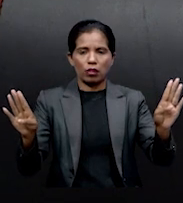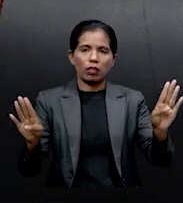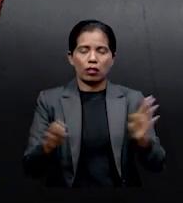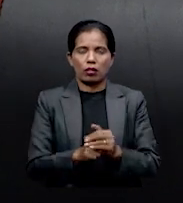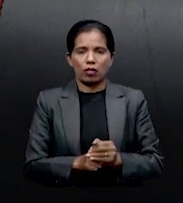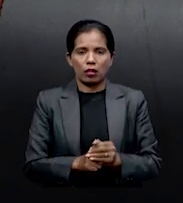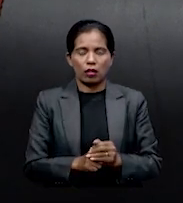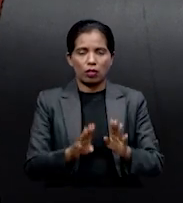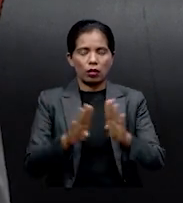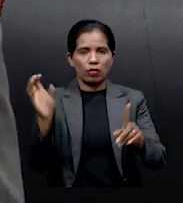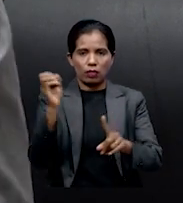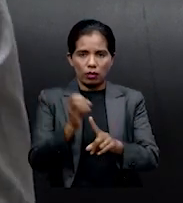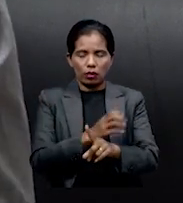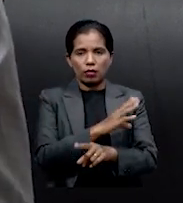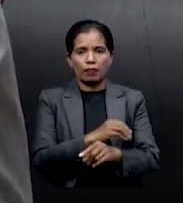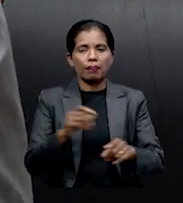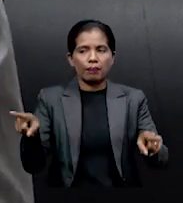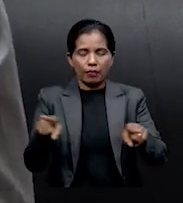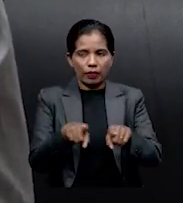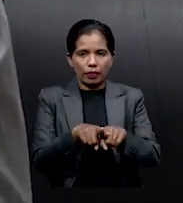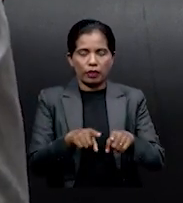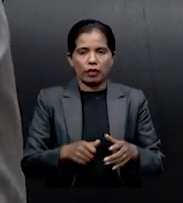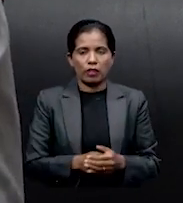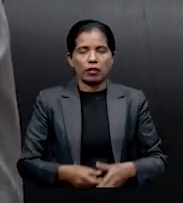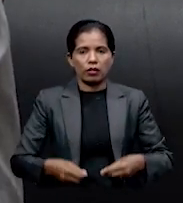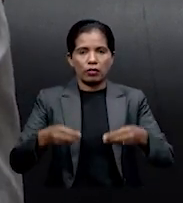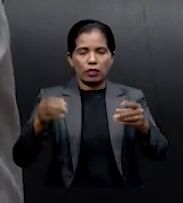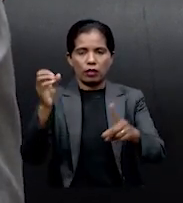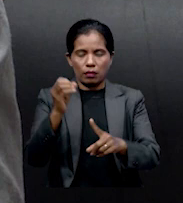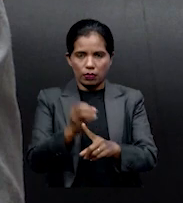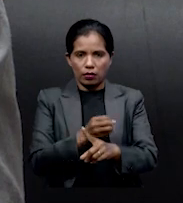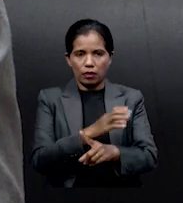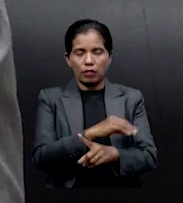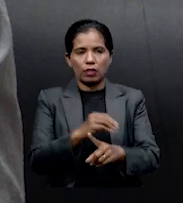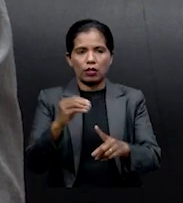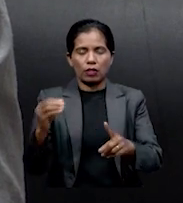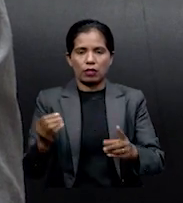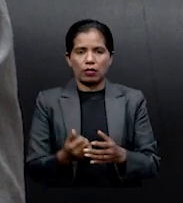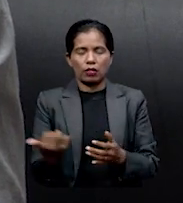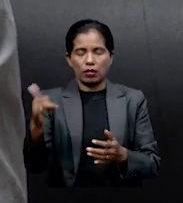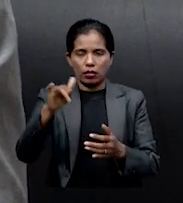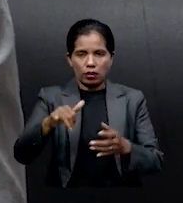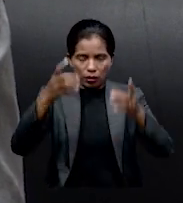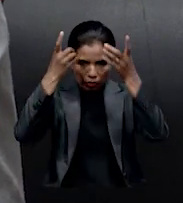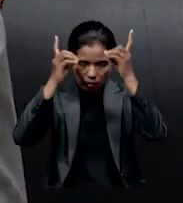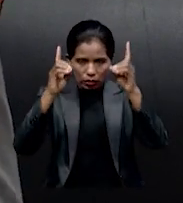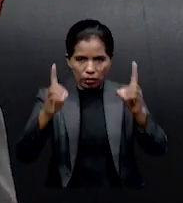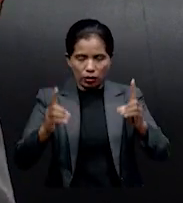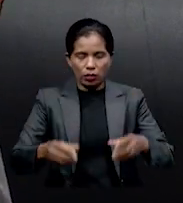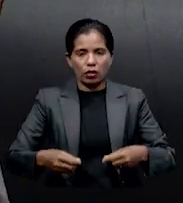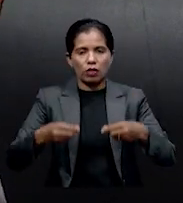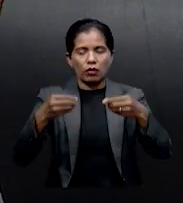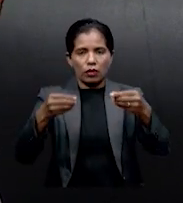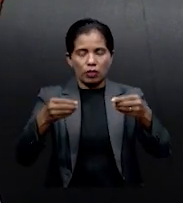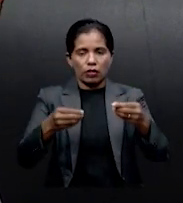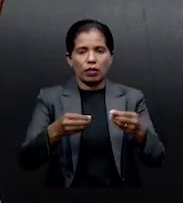acontecer risco para corrupção. Nessa foi oportunidade para empresas ser a tu decidir a se falling, se